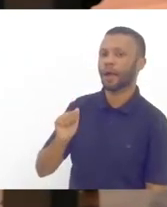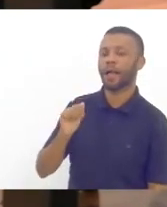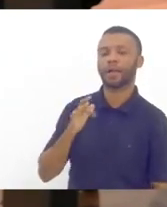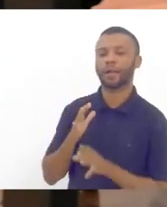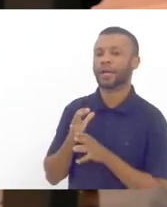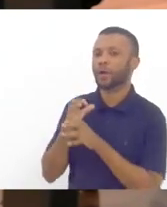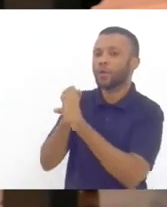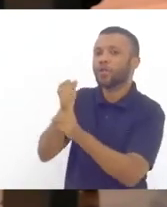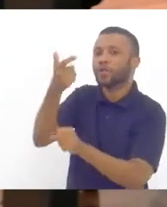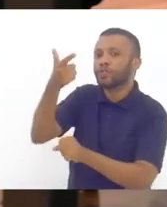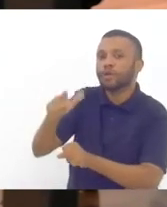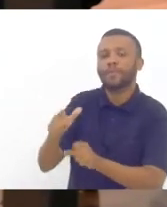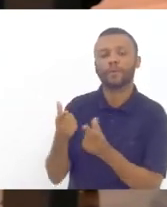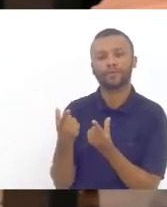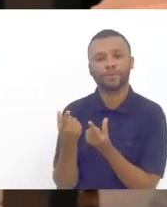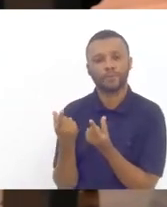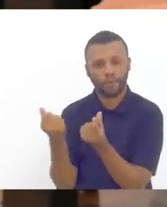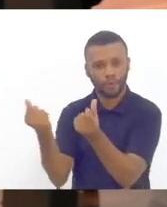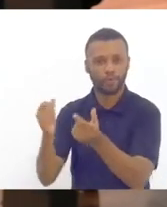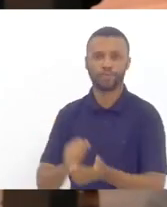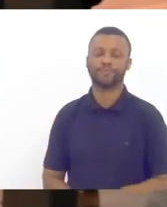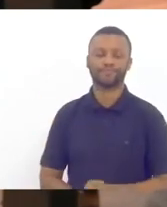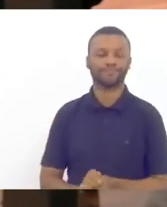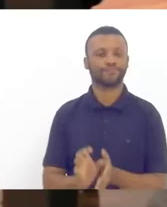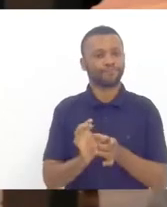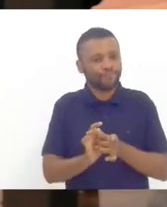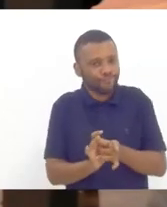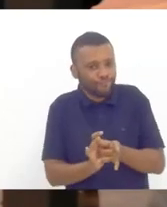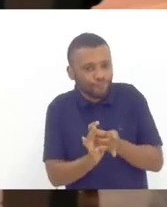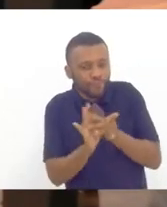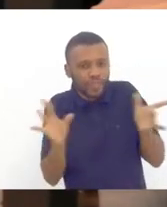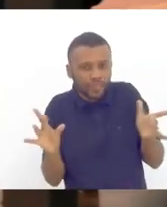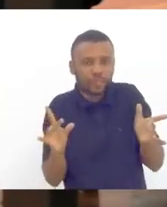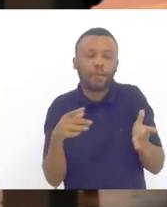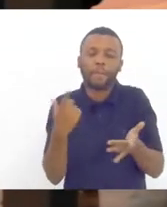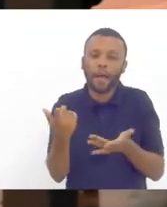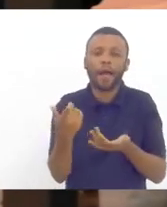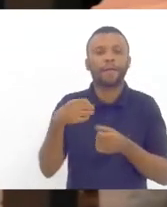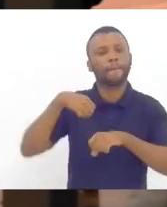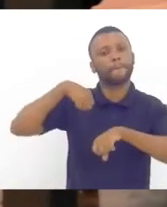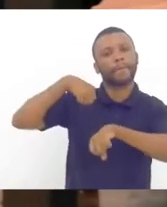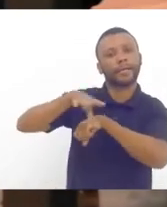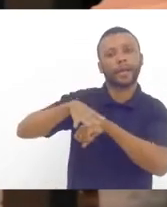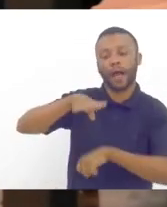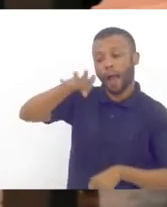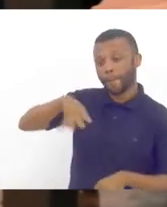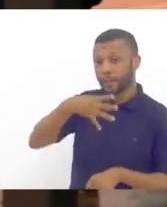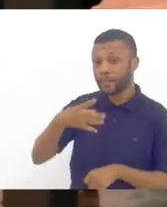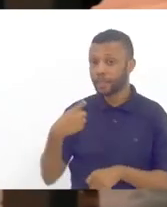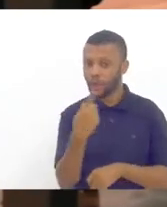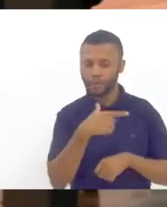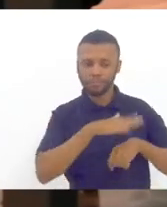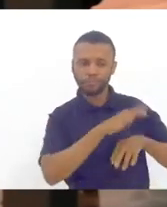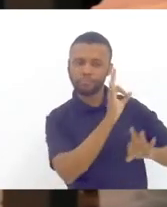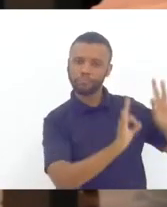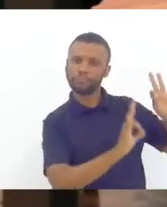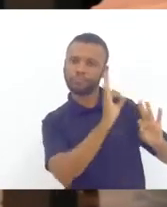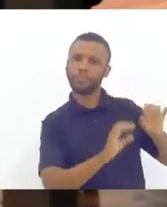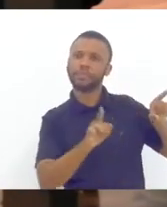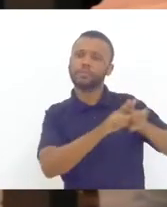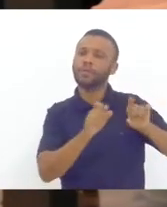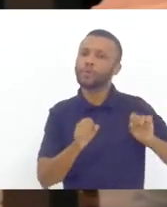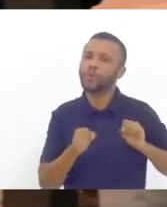Estamos à disposição para compartilhar a nossa planilha ou até, numa